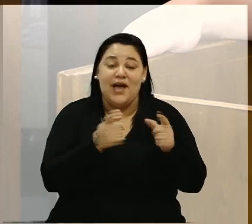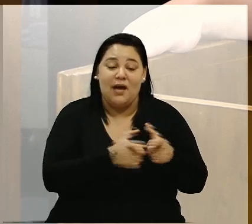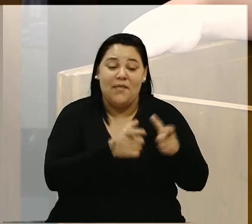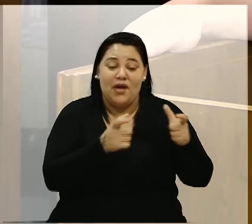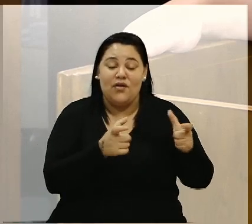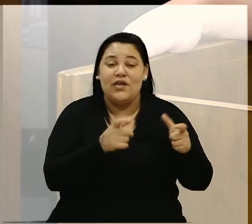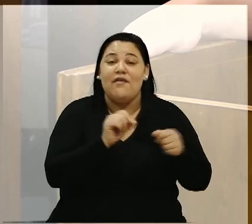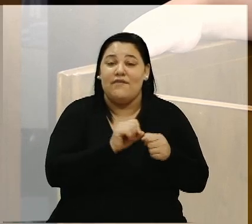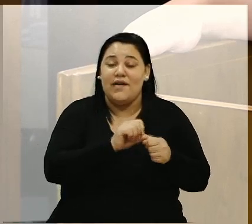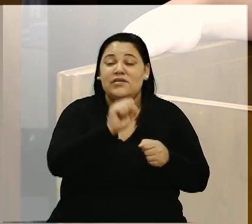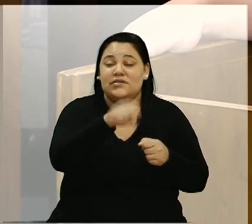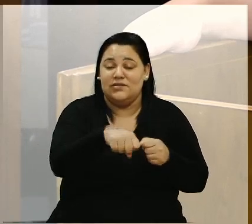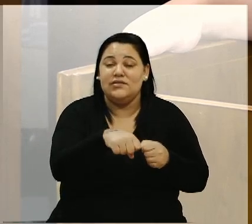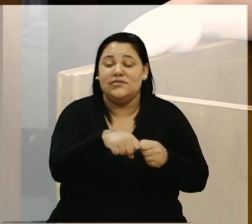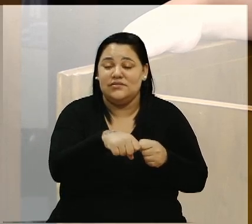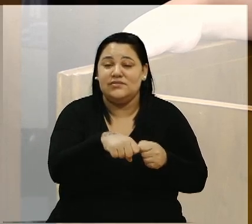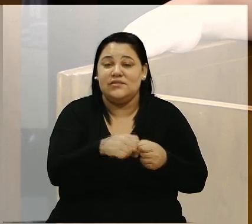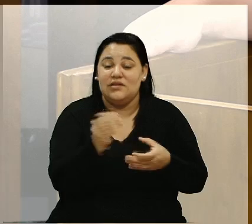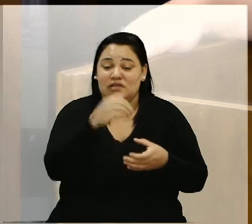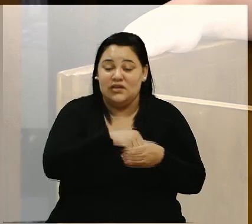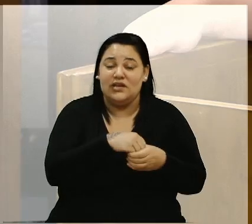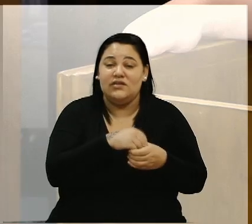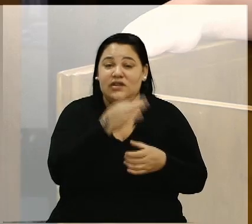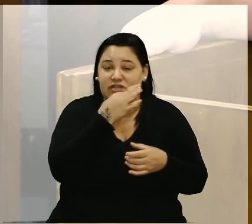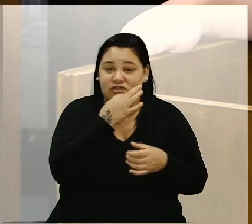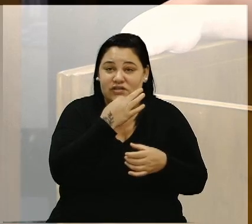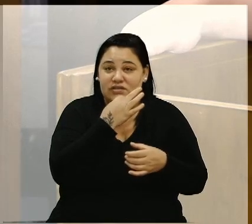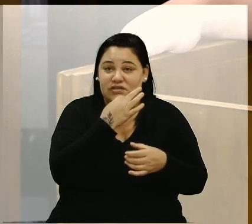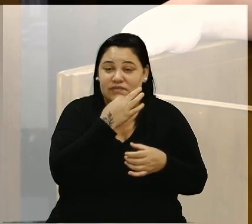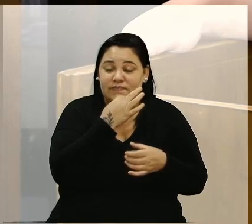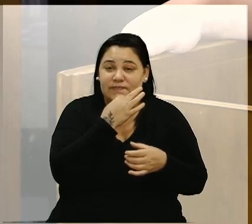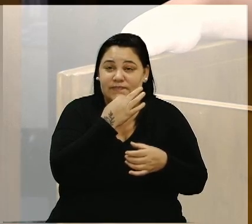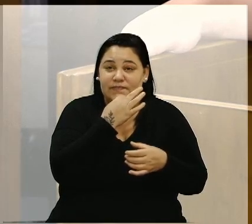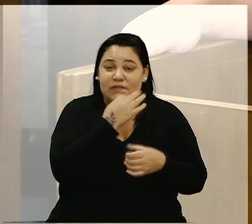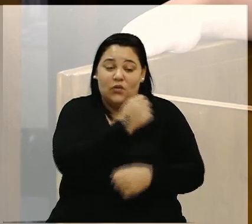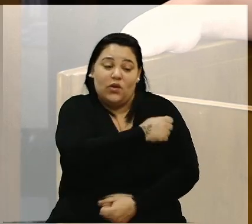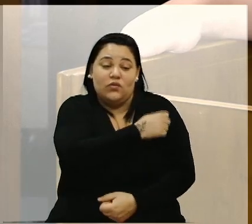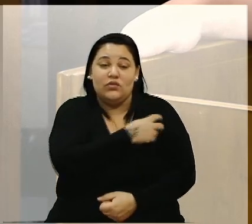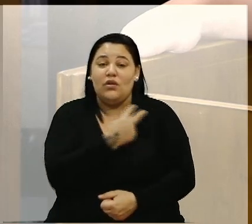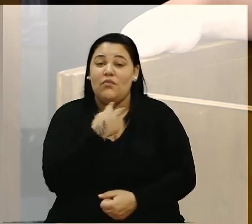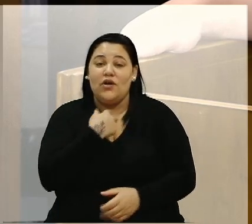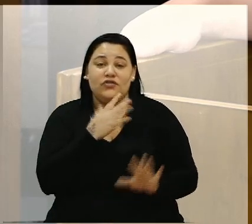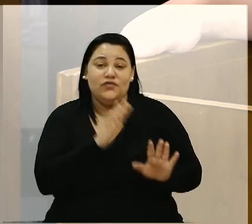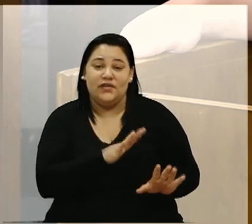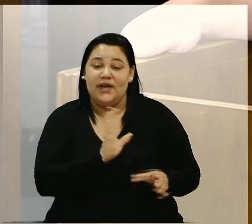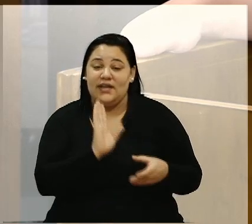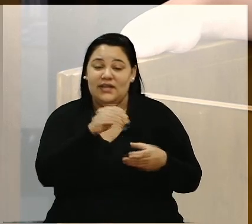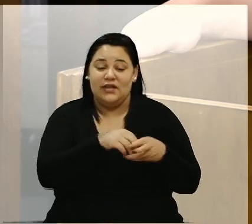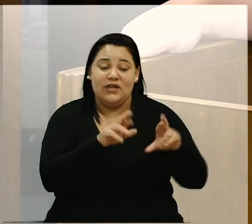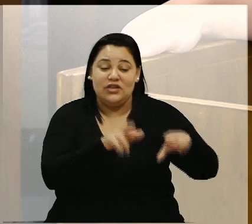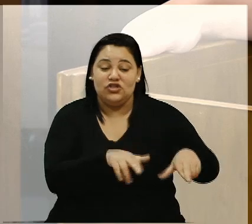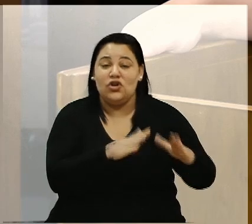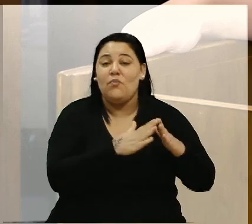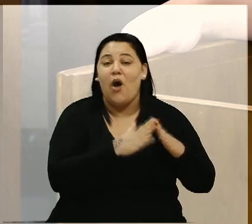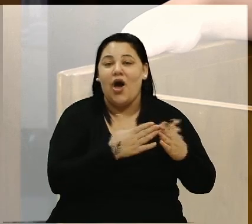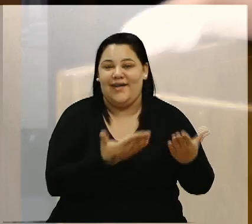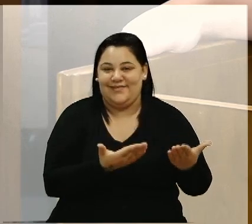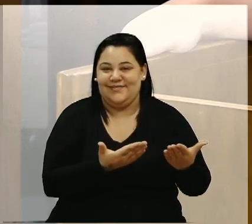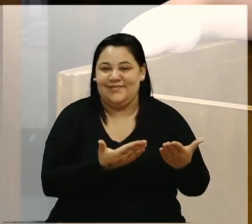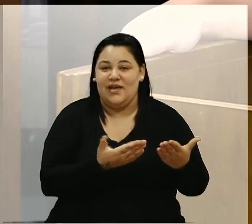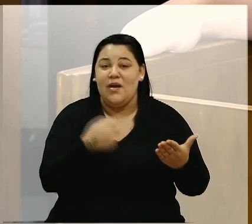sim dentro da cidade de Caxias do Sul, que é onde os alunos não podem ficar dentro do seu zoneamento, que